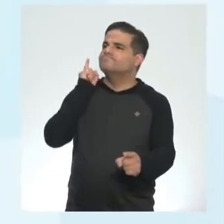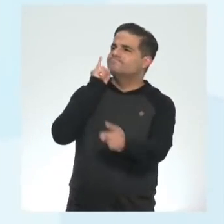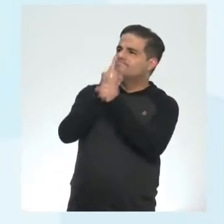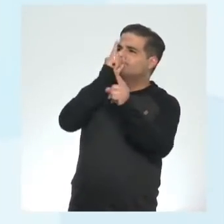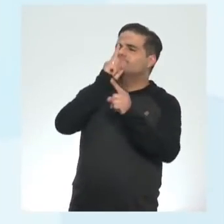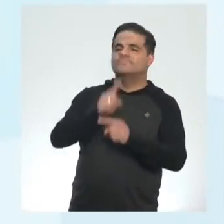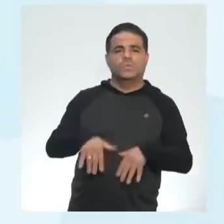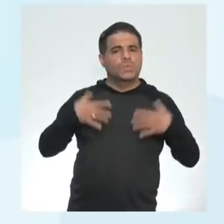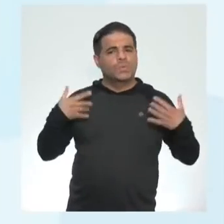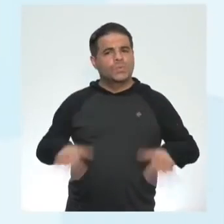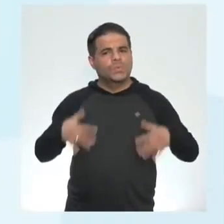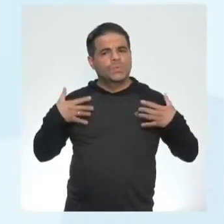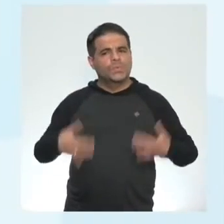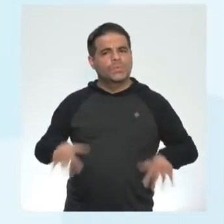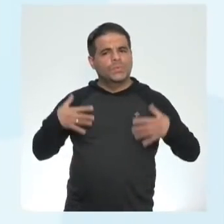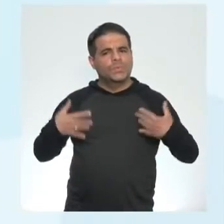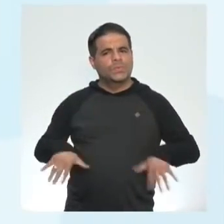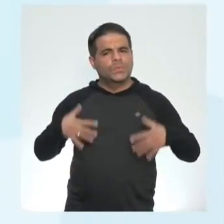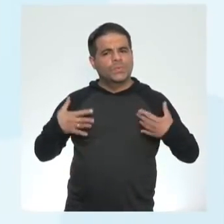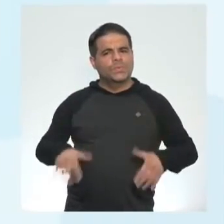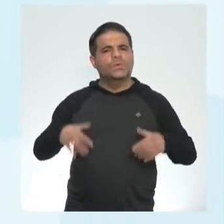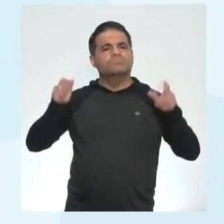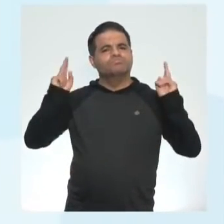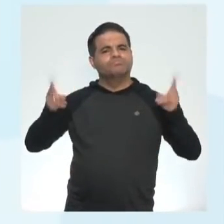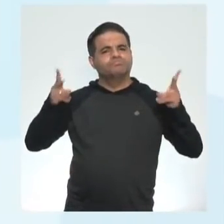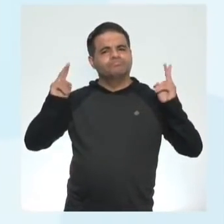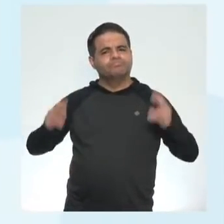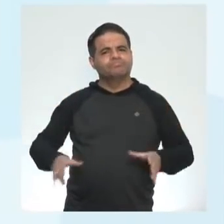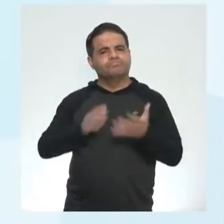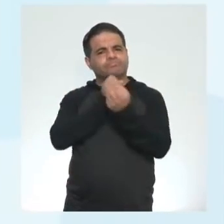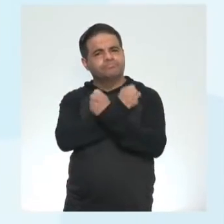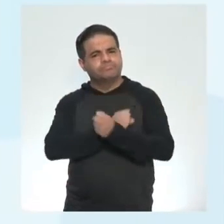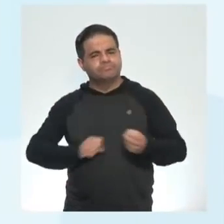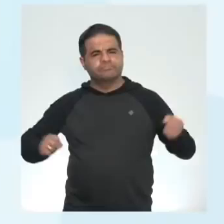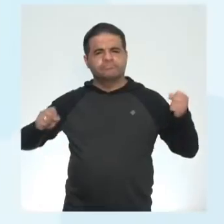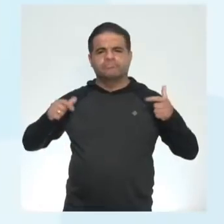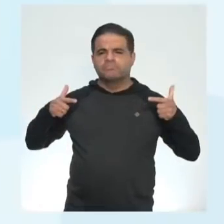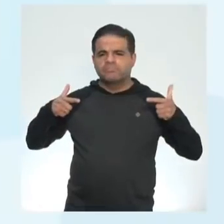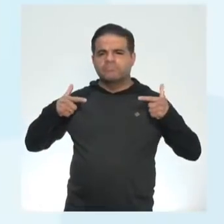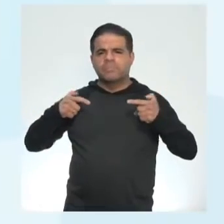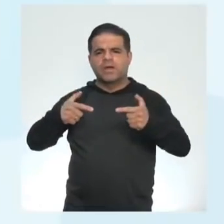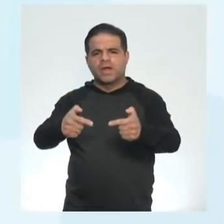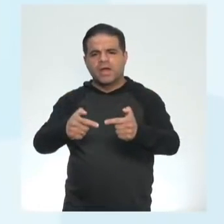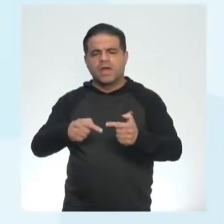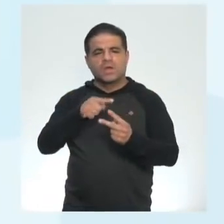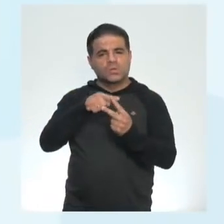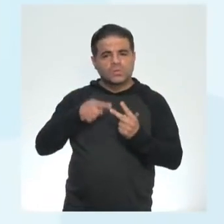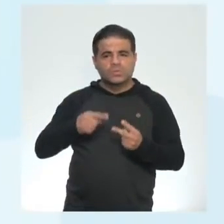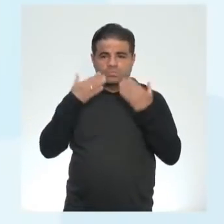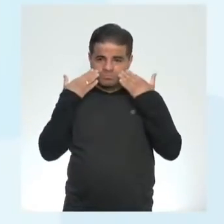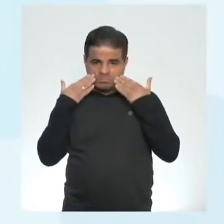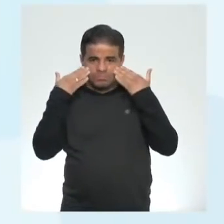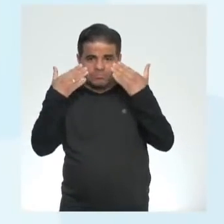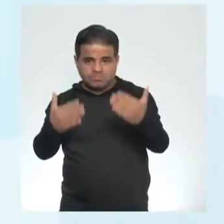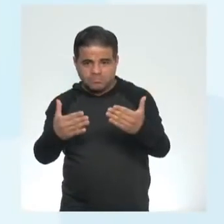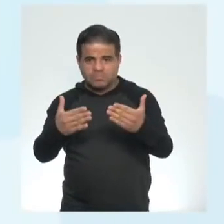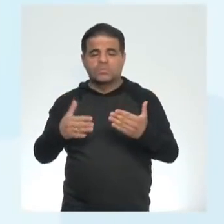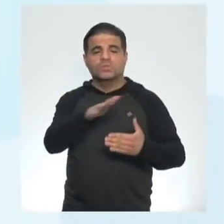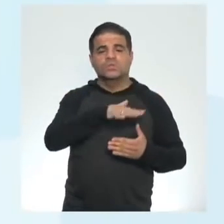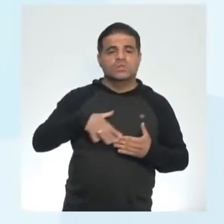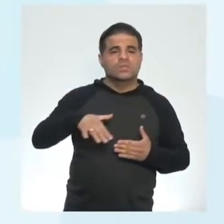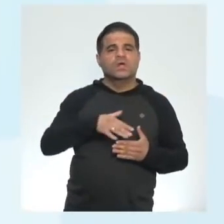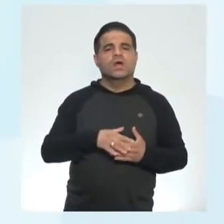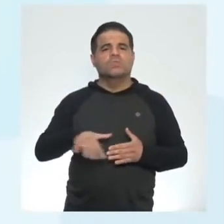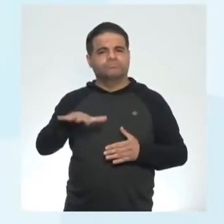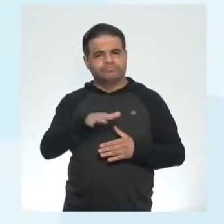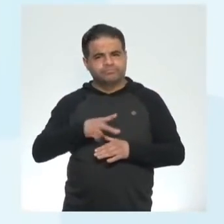eles eram grandes. Eles queriam manter uma guerra em duas frentes. A frente ocidental e a frente